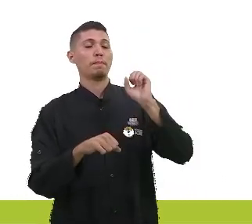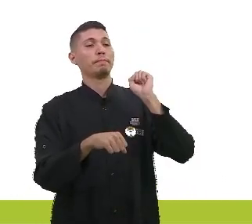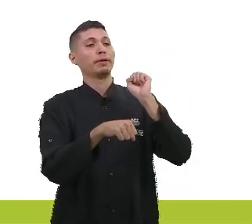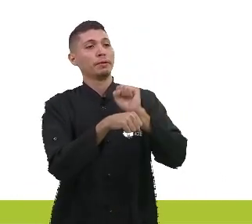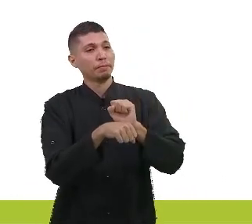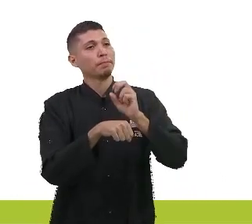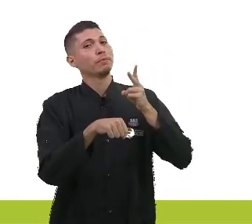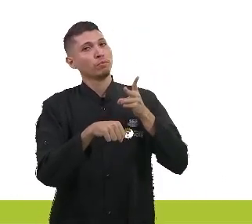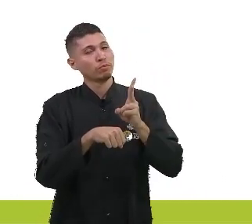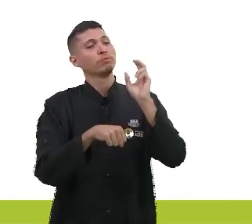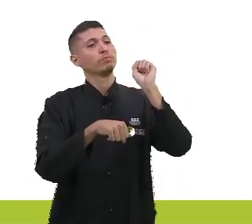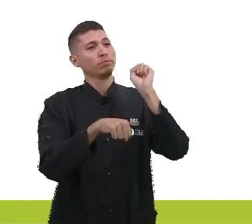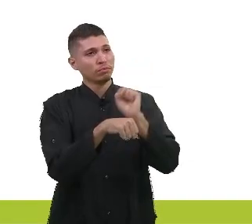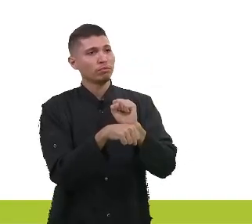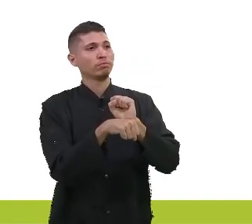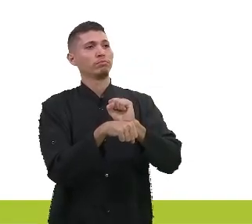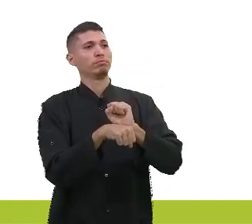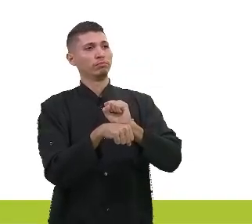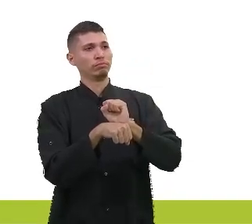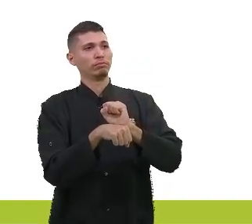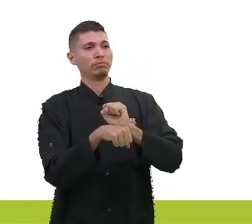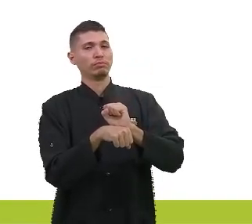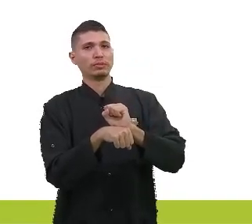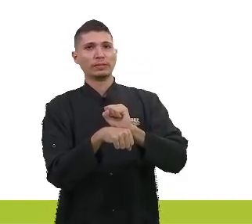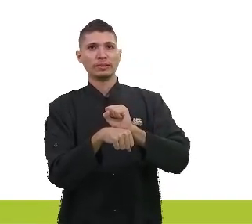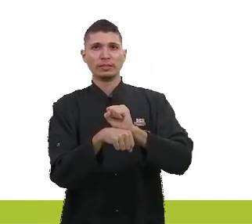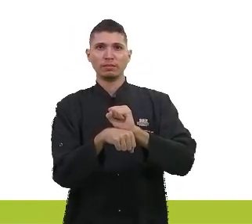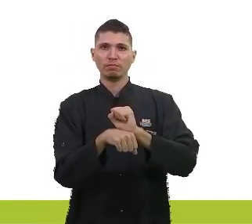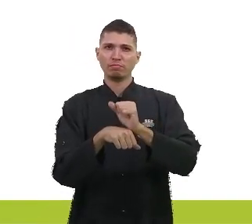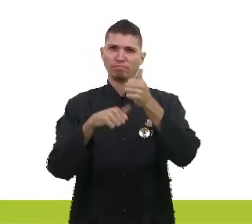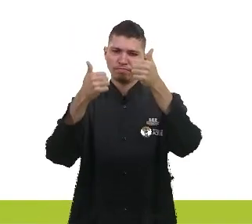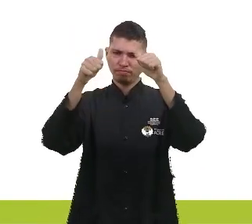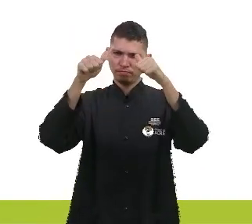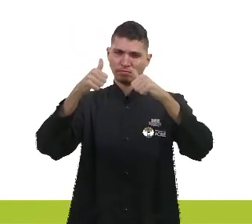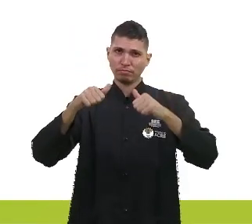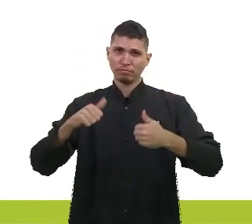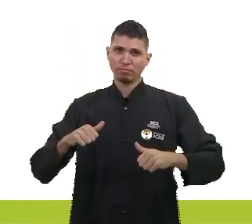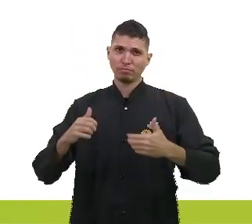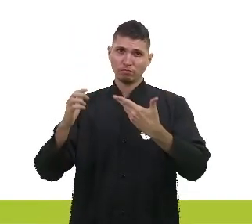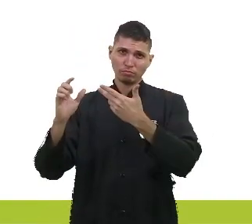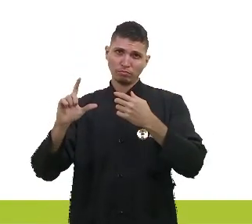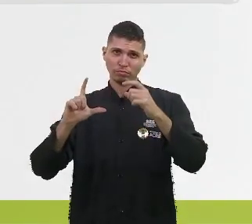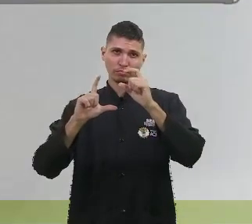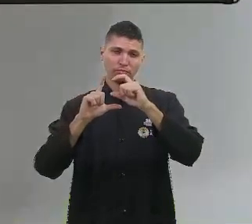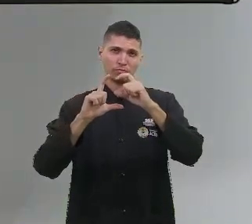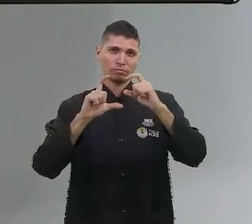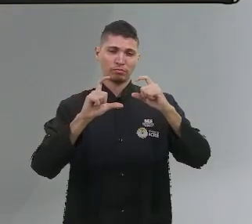permanecer em repouso. Analisando essa charge aí, né, no caso,